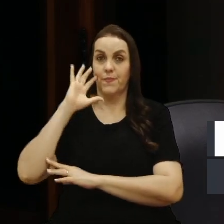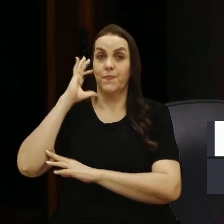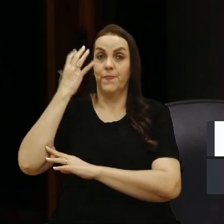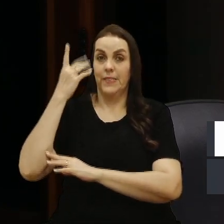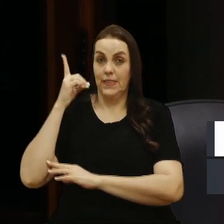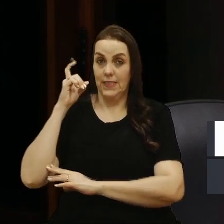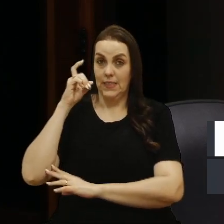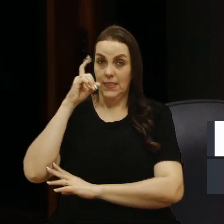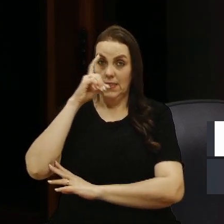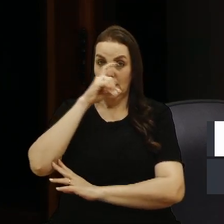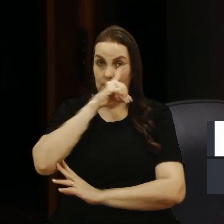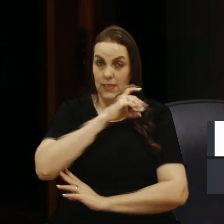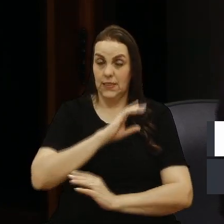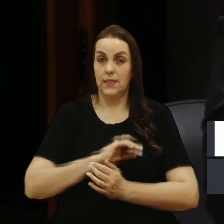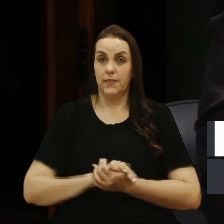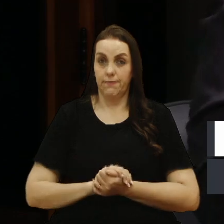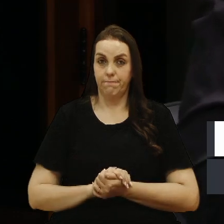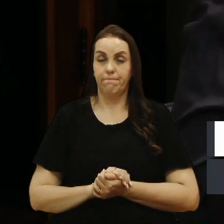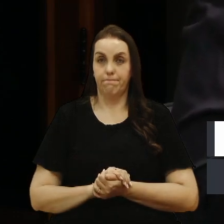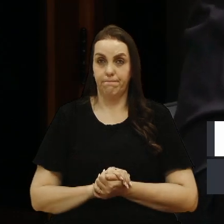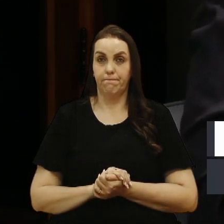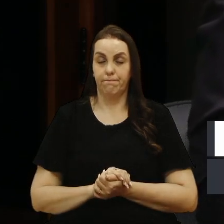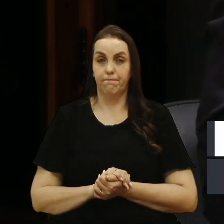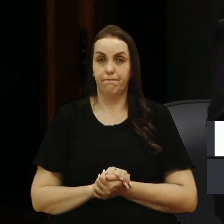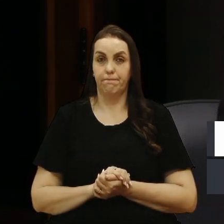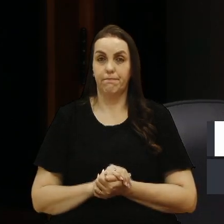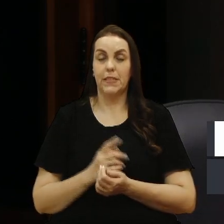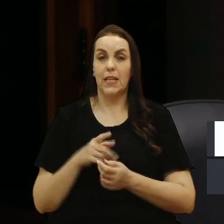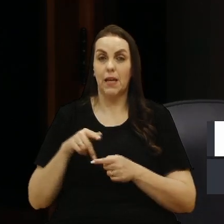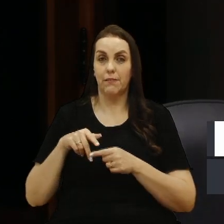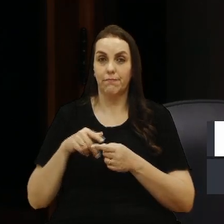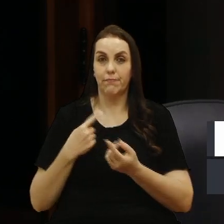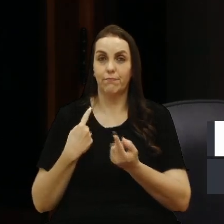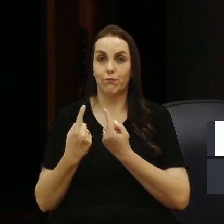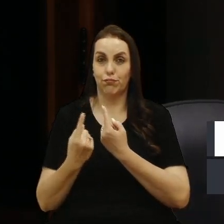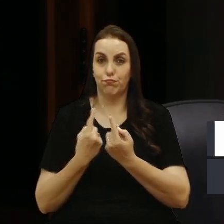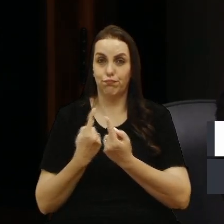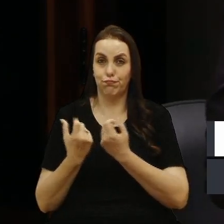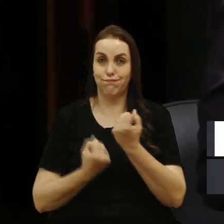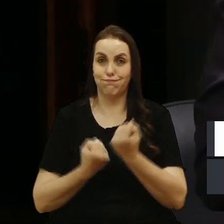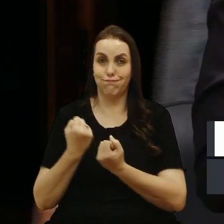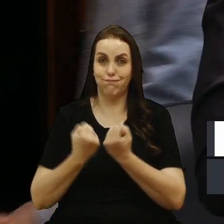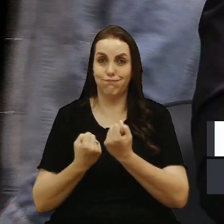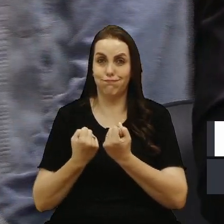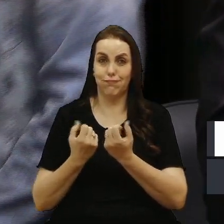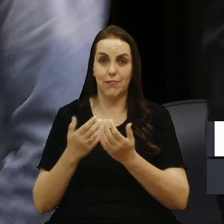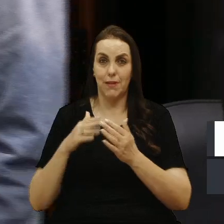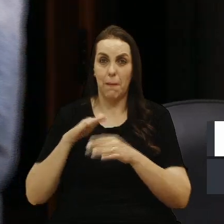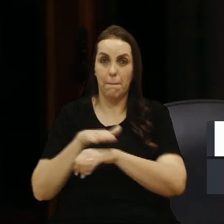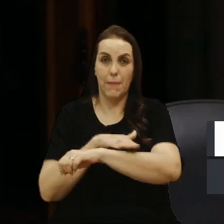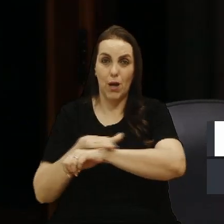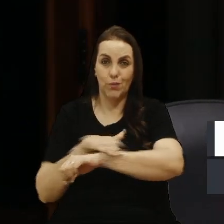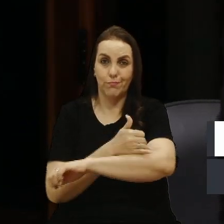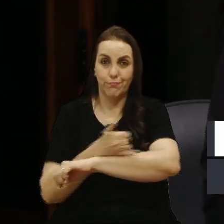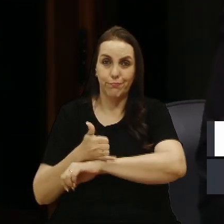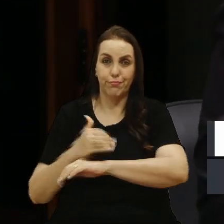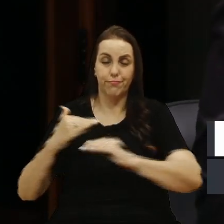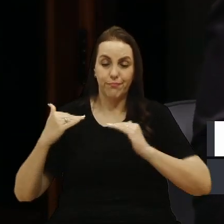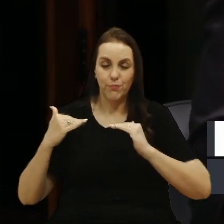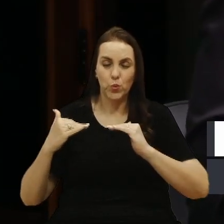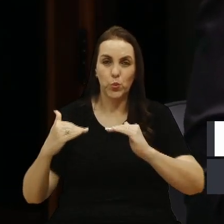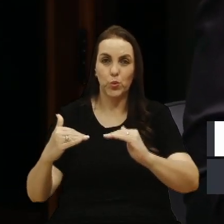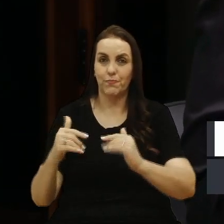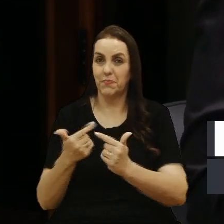difíceis, seja na manutenção de estrada, que muitas vezes não tem, seja no apoio técnico